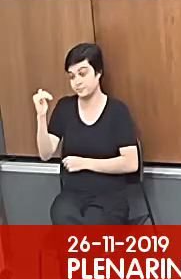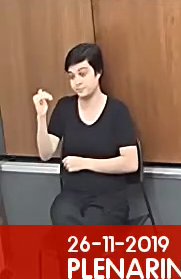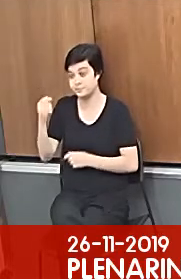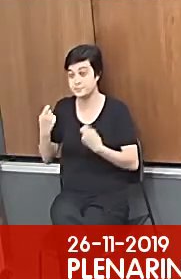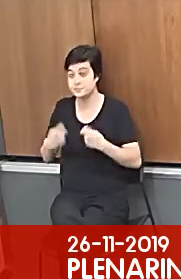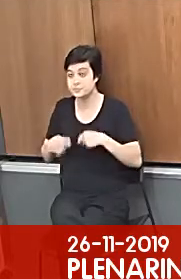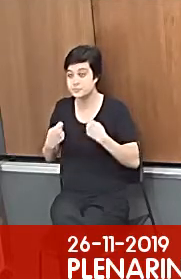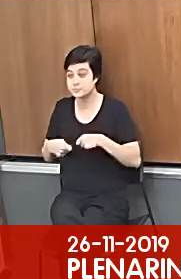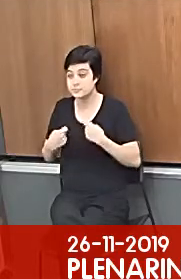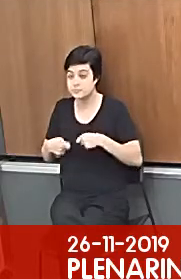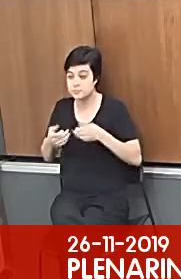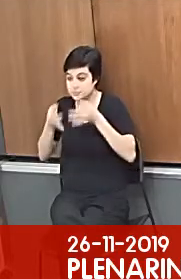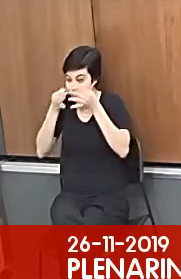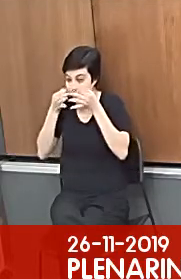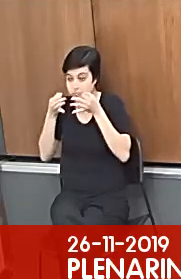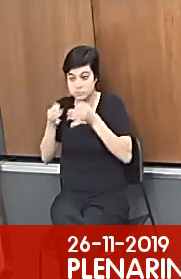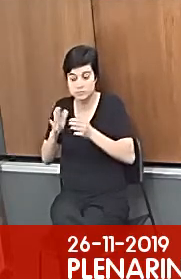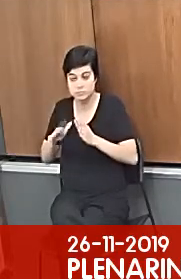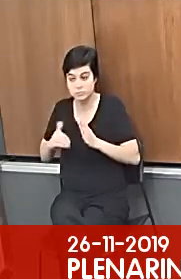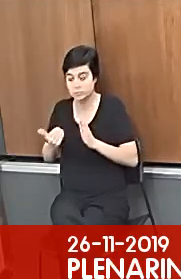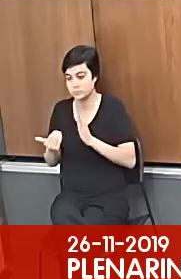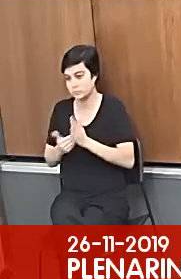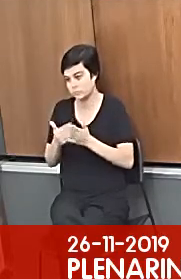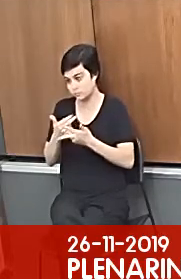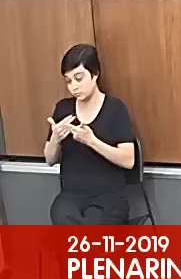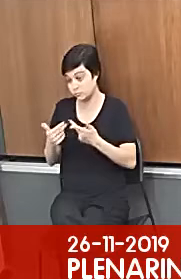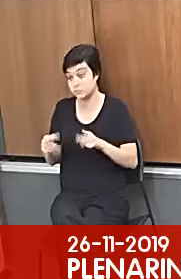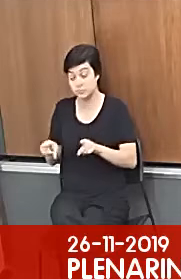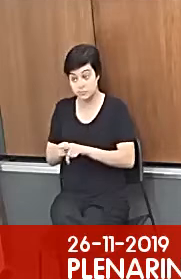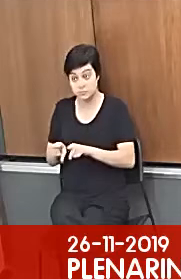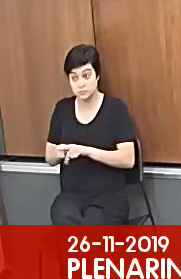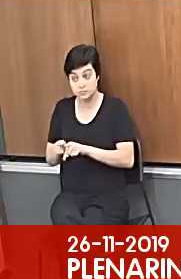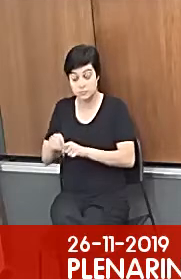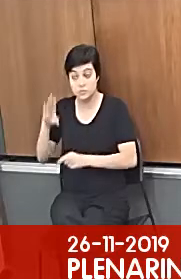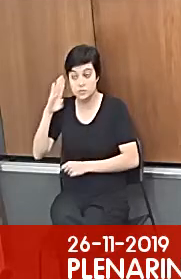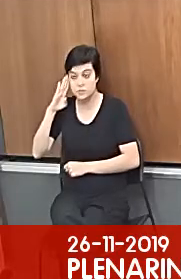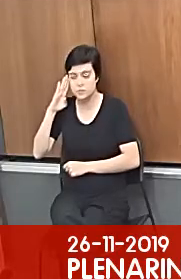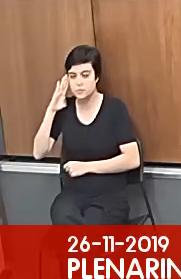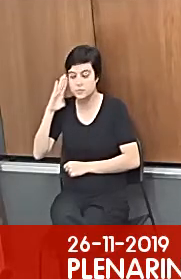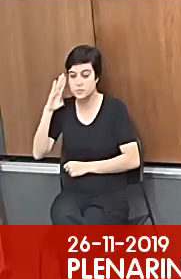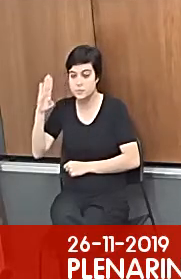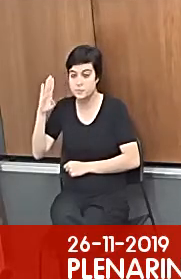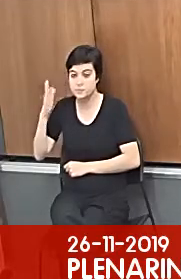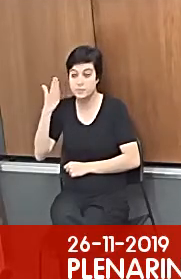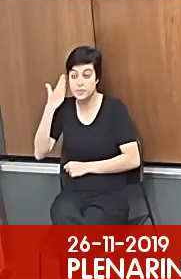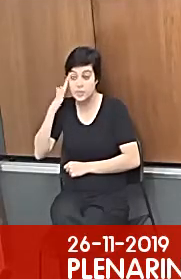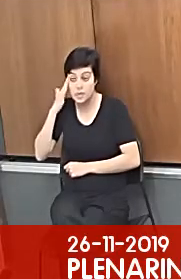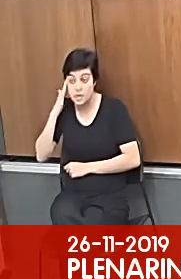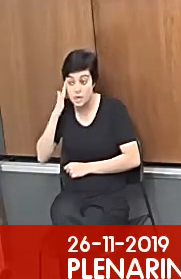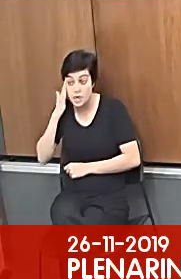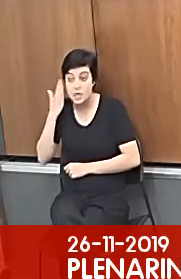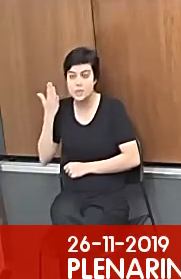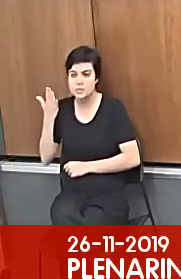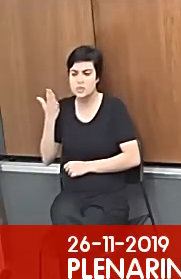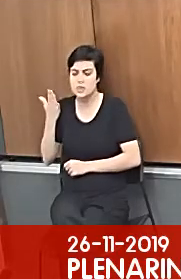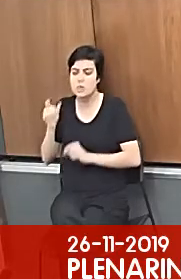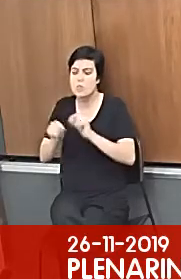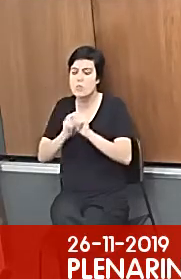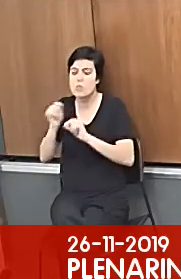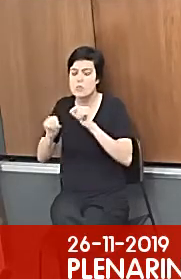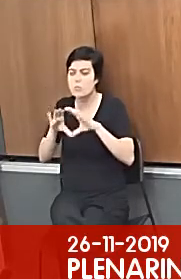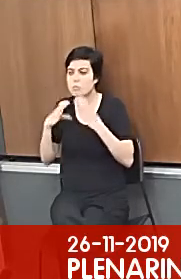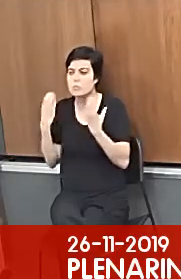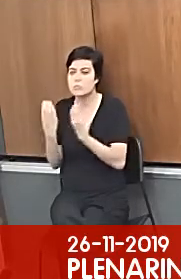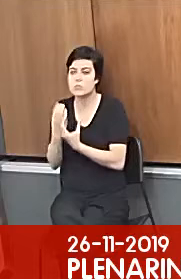estar atentos a tudo isso, e, principalmente, nós temos que entender, ouvir a comunidade surda,